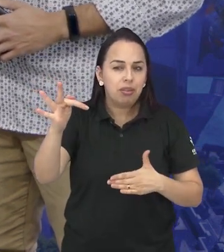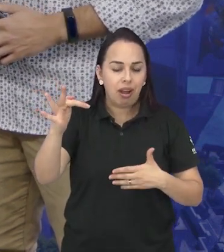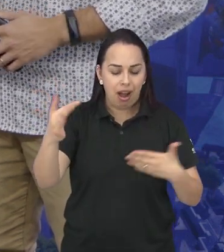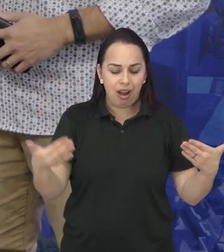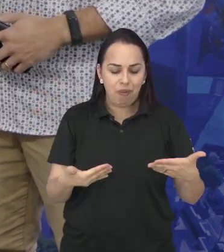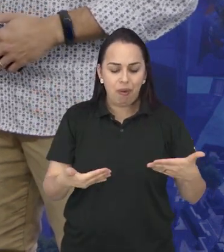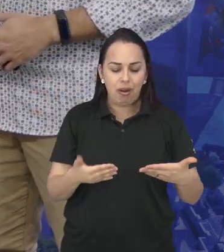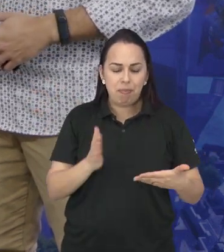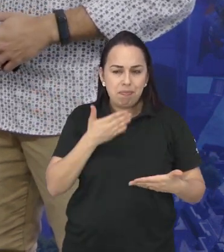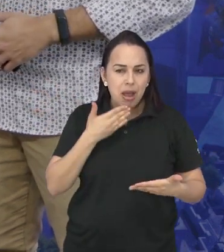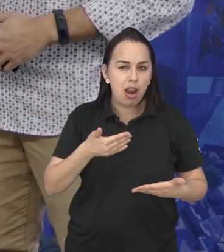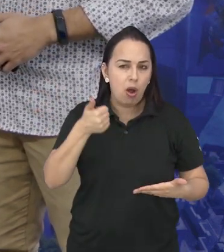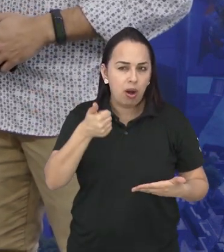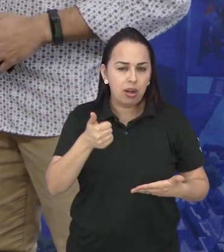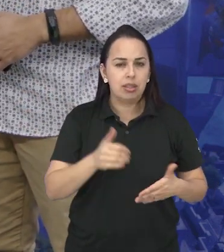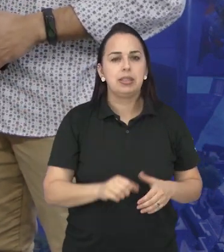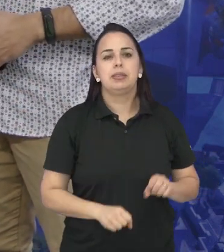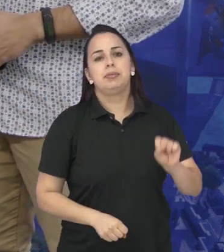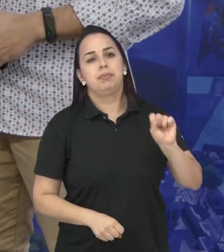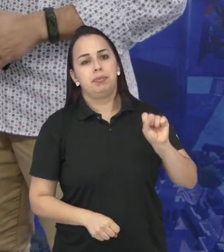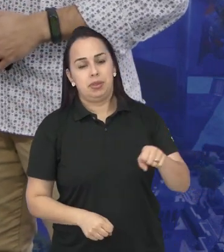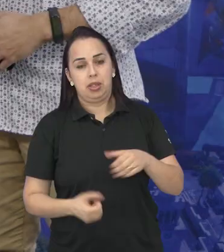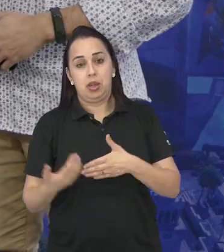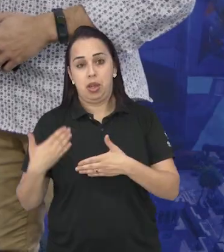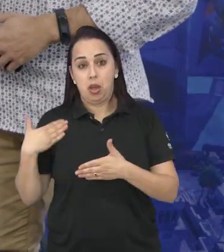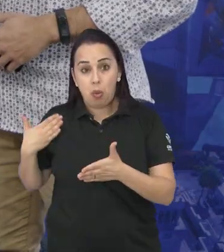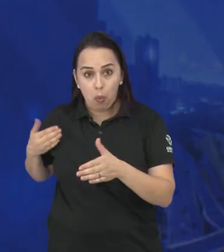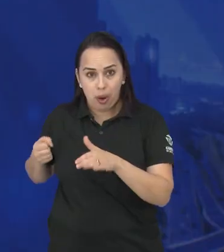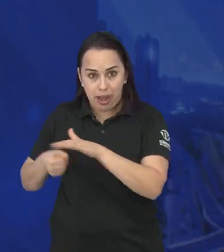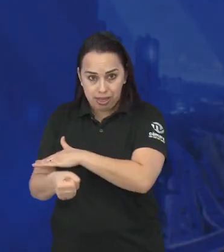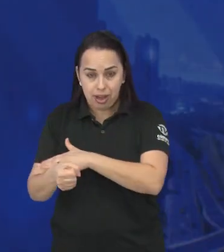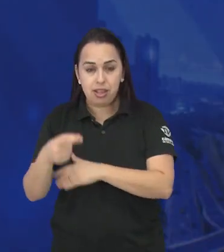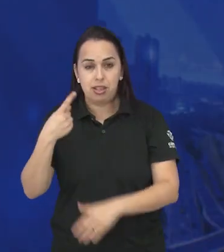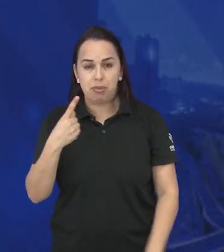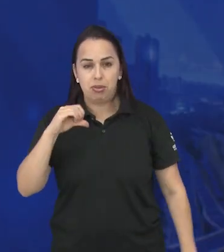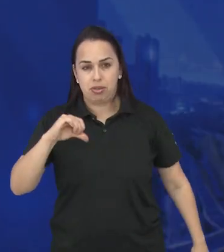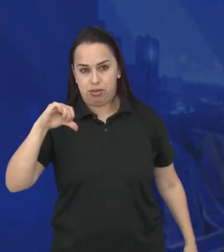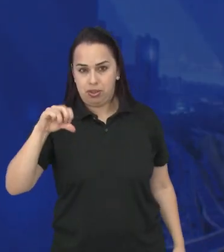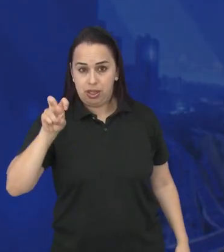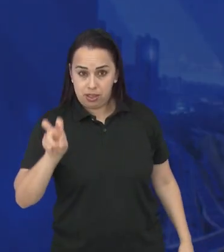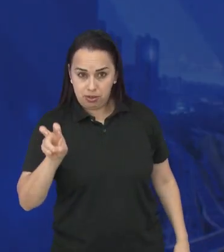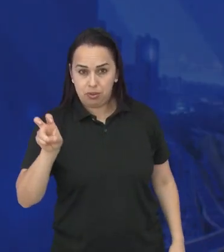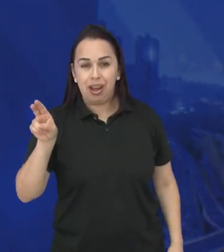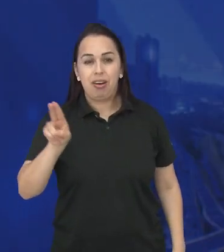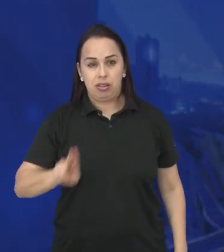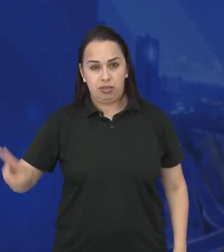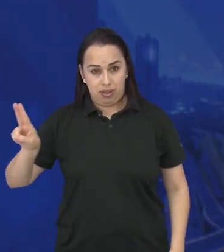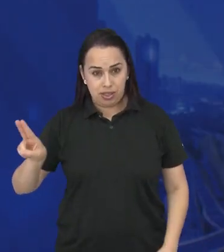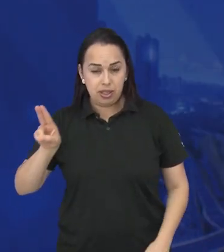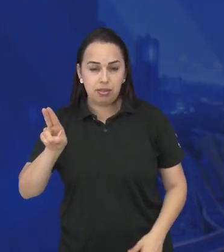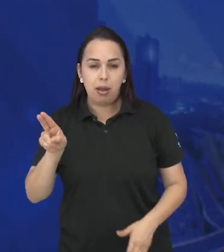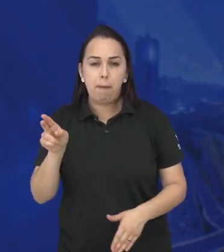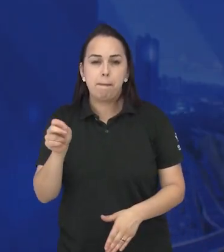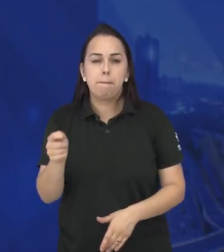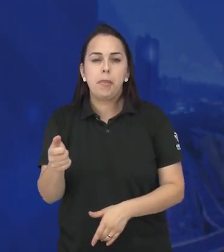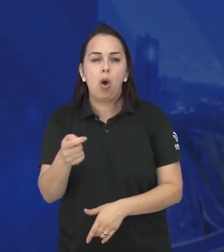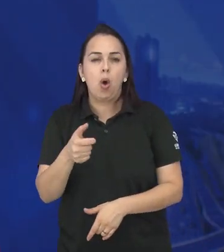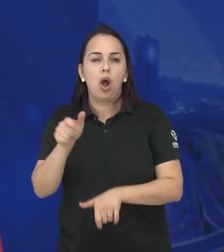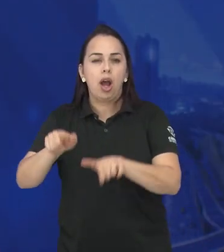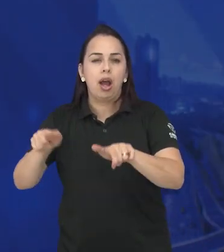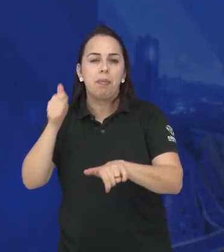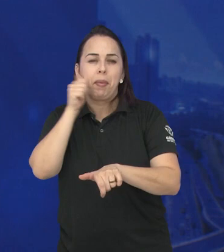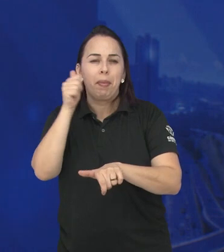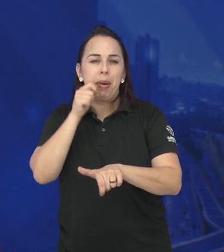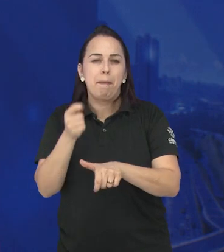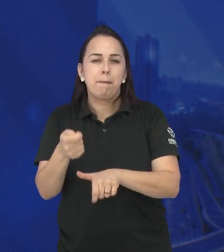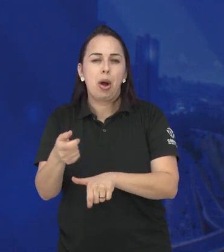está melhorando? Acho que a gente está melhorando sim, sabe? Quando eu entrei em 95 na universidade mesmo, a gente tinha